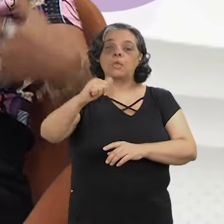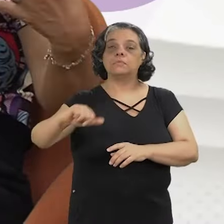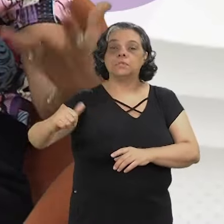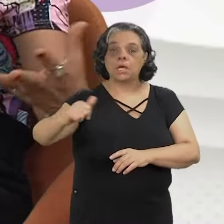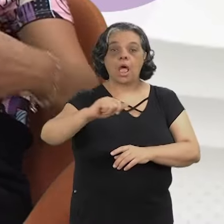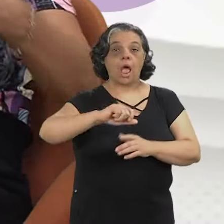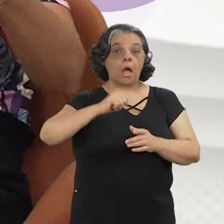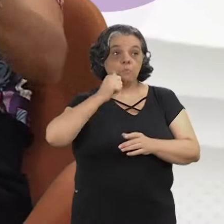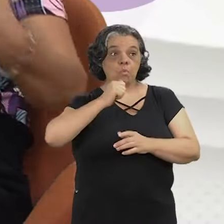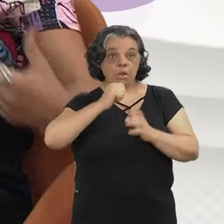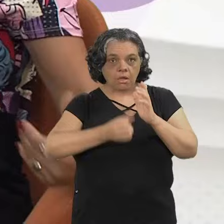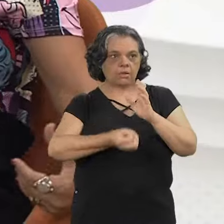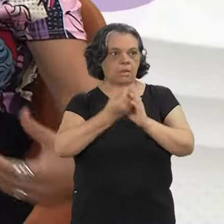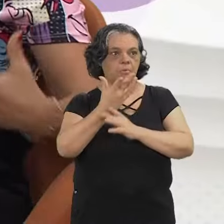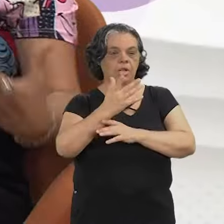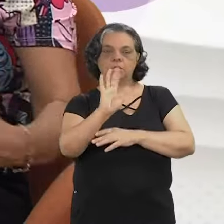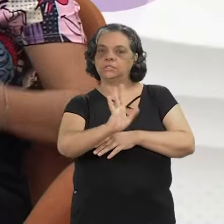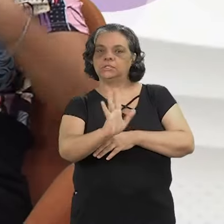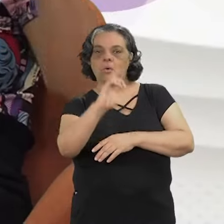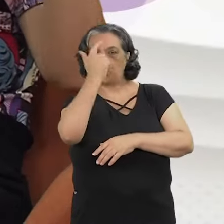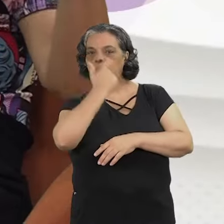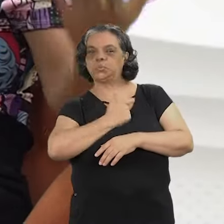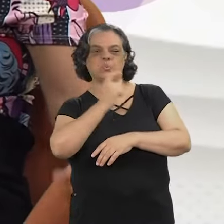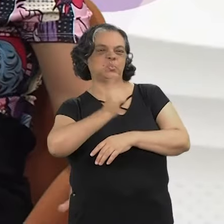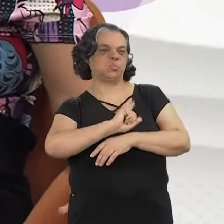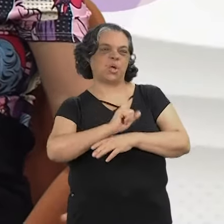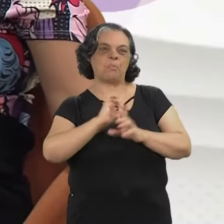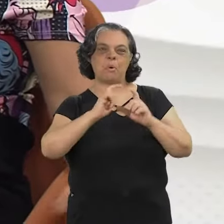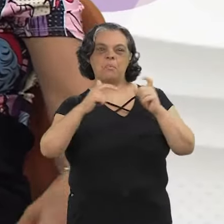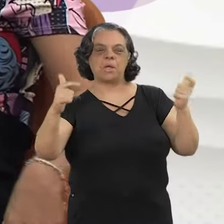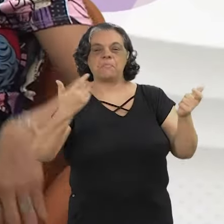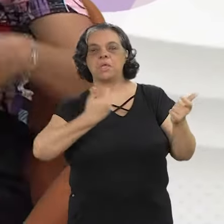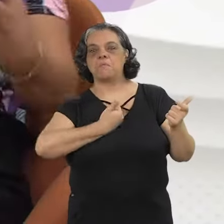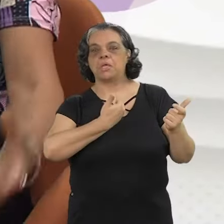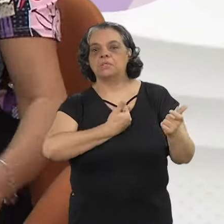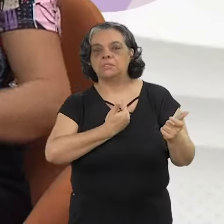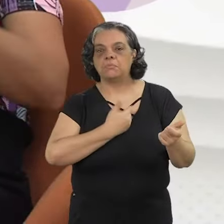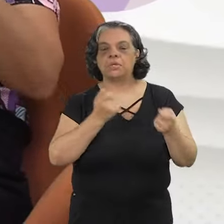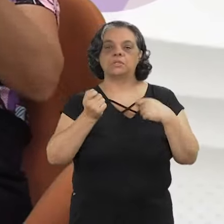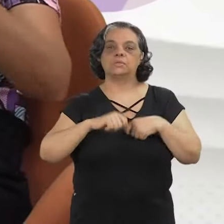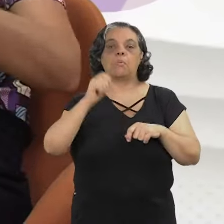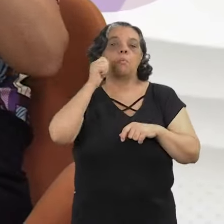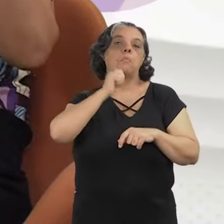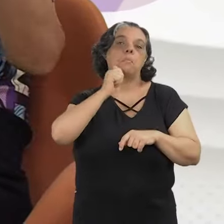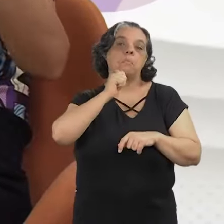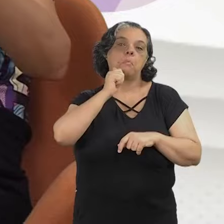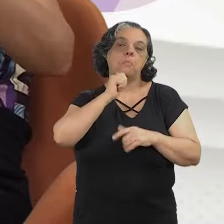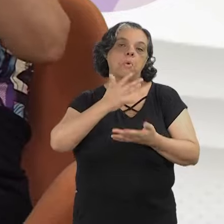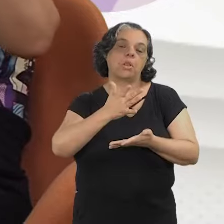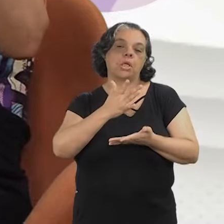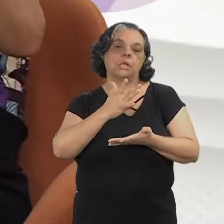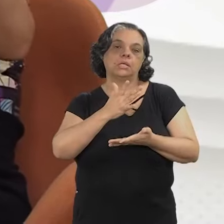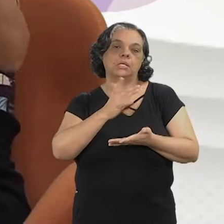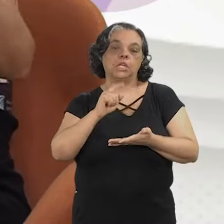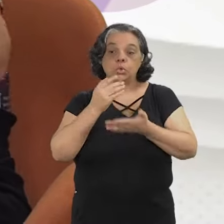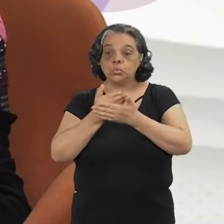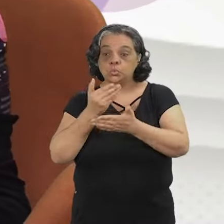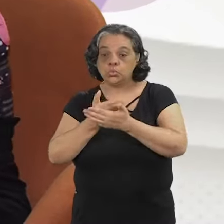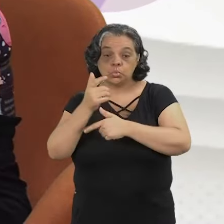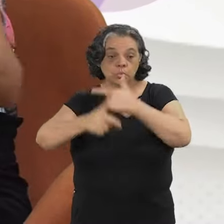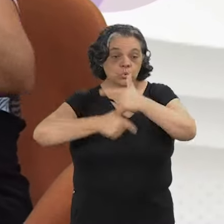mulher que aparece não é a mulher que eu sou não é boa parte das minhas amigas são mulheres sei lá que estudam